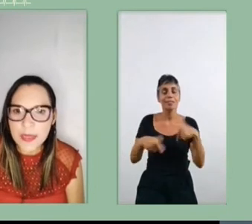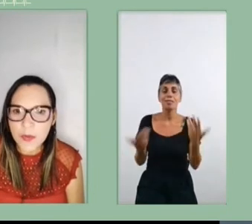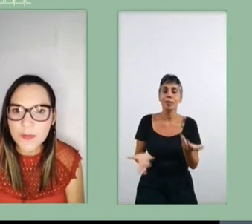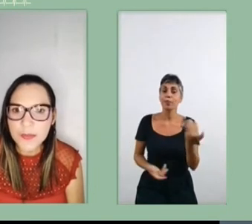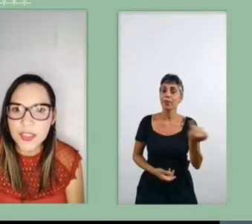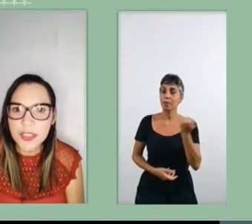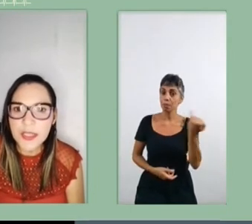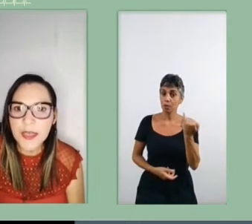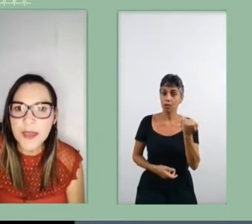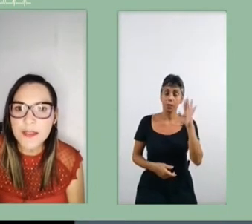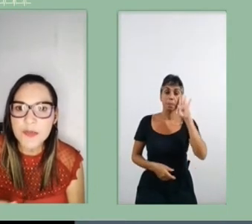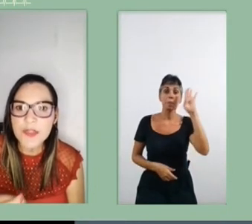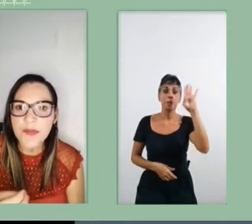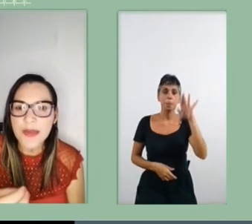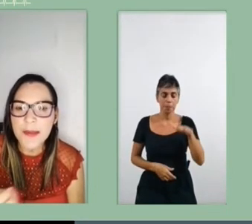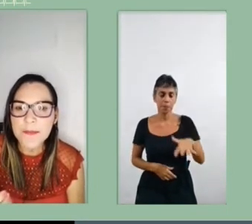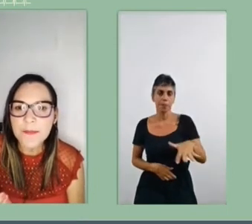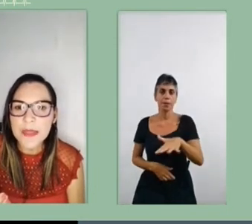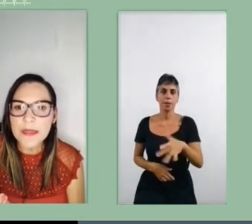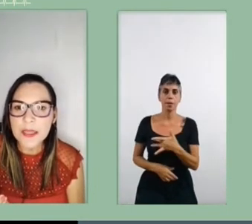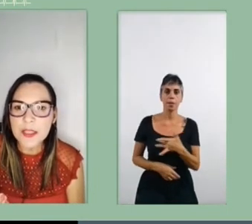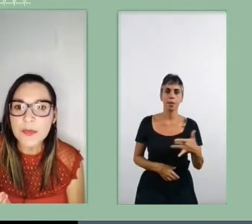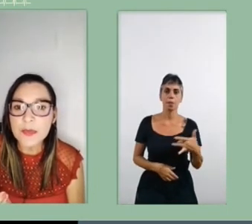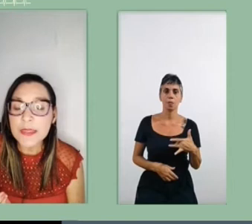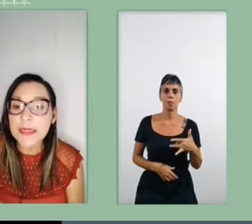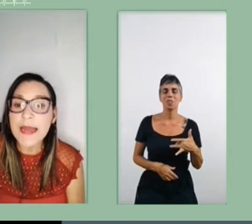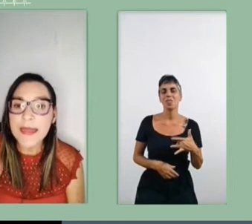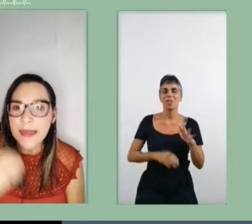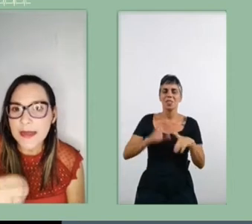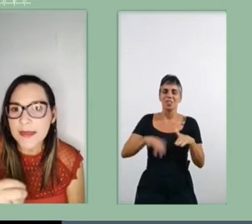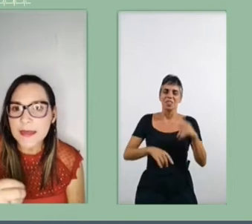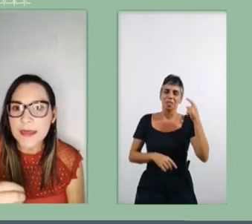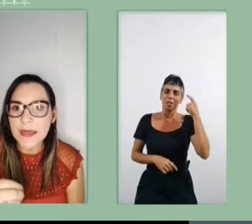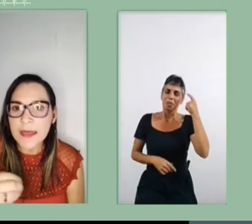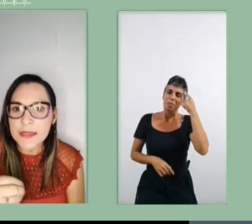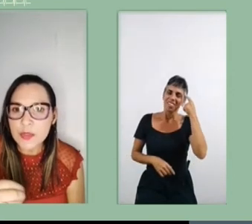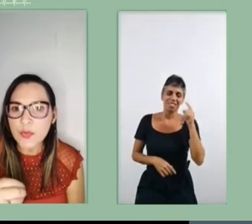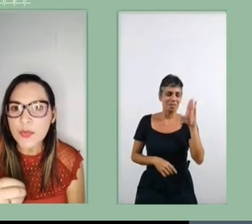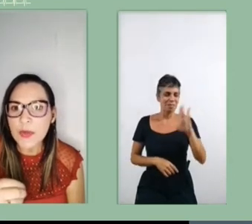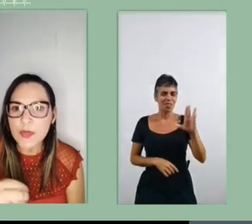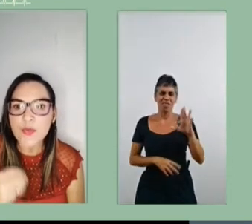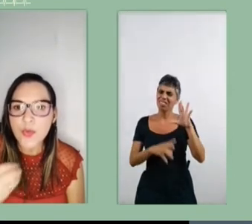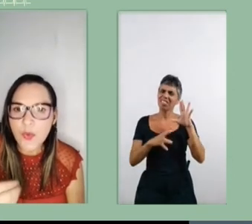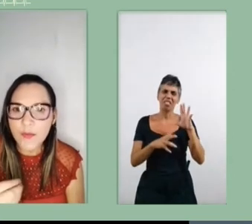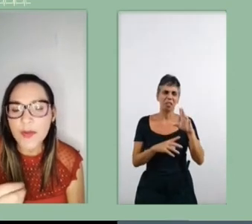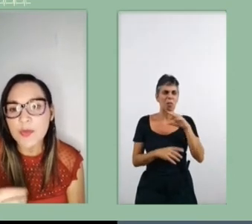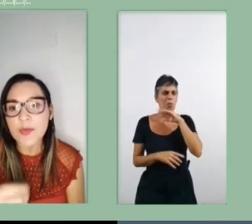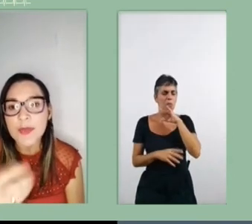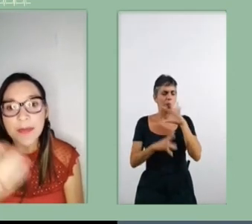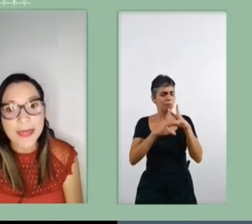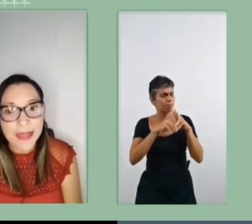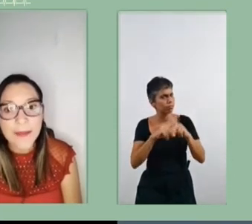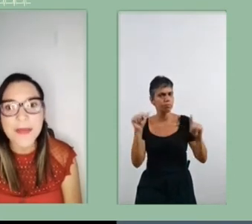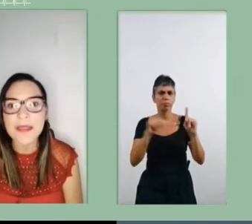área de saúde, para a gente desmistificar essa questão e agregar esse assunto, que é um assunto novo, é um